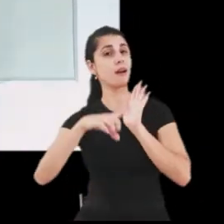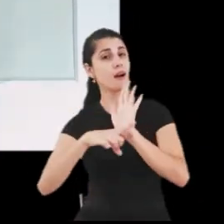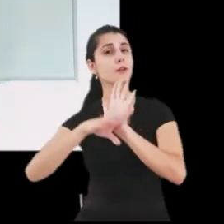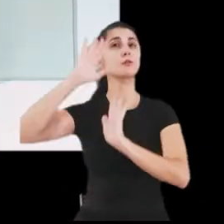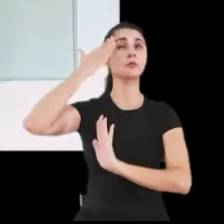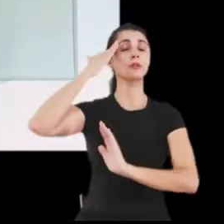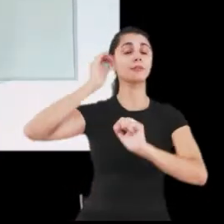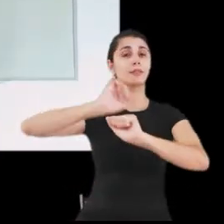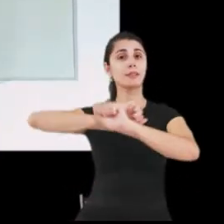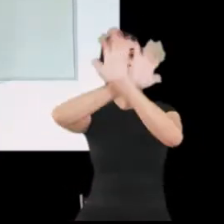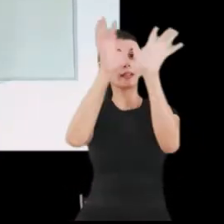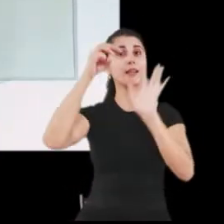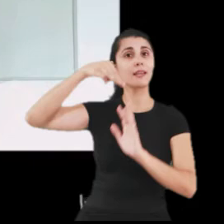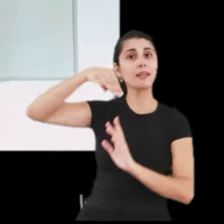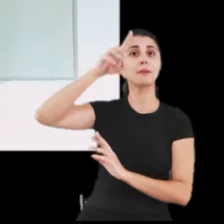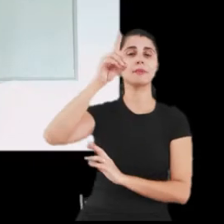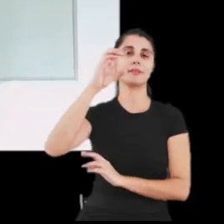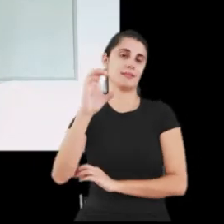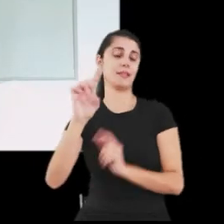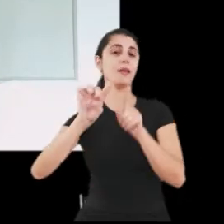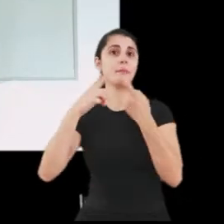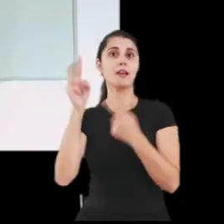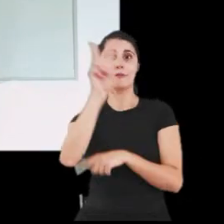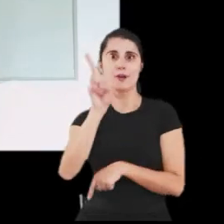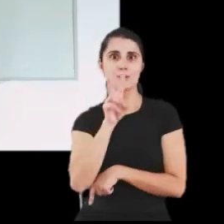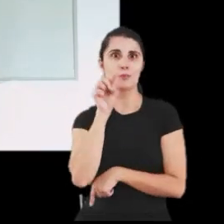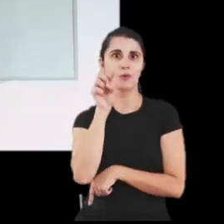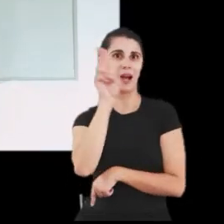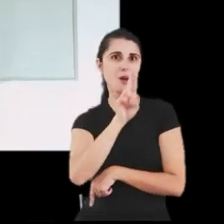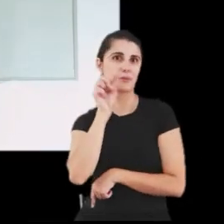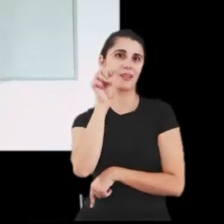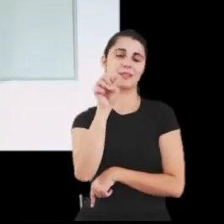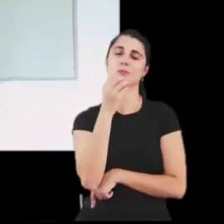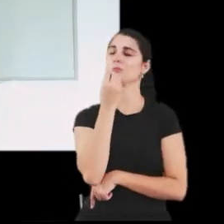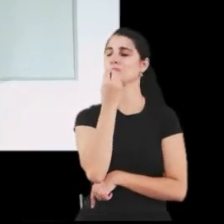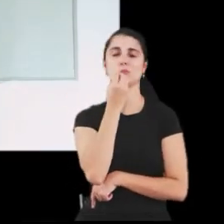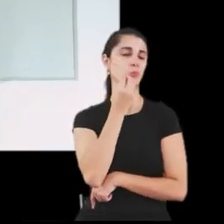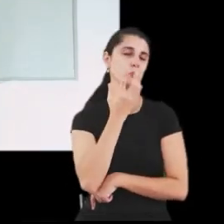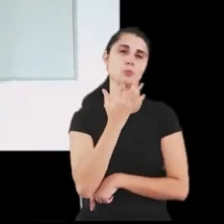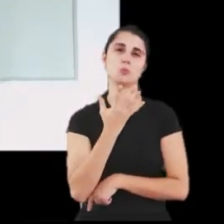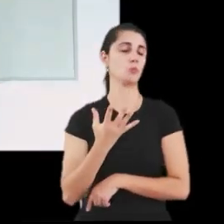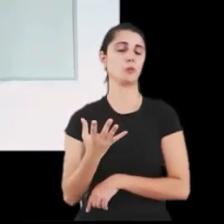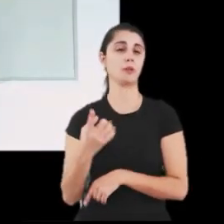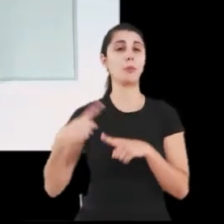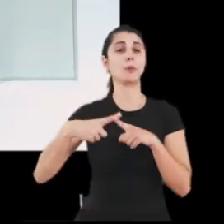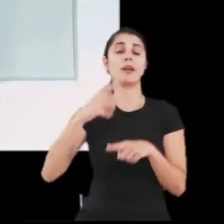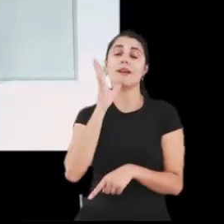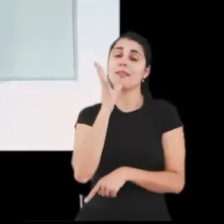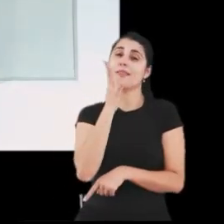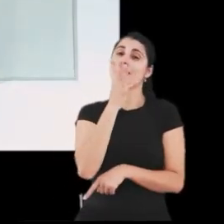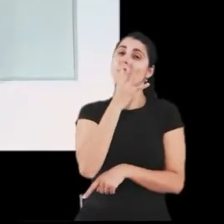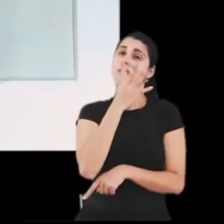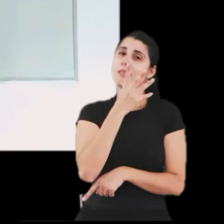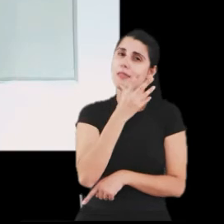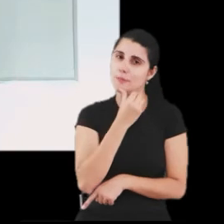no vestibular não é um método bom não, gente. Mas eu quero que primeiro você aprenda, para depois observar qual é o melhor método. Farei o